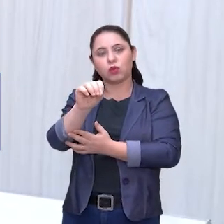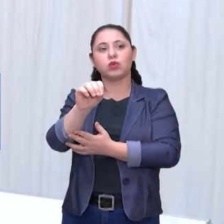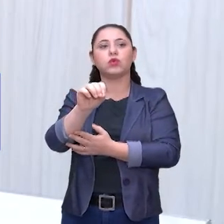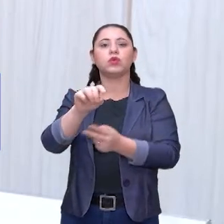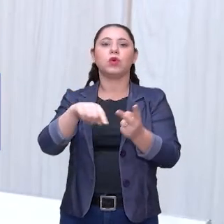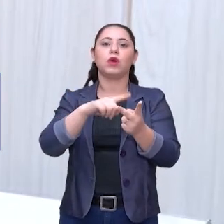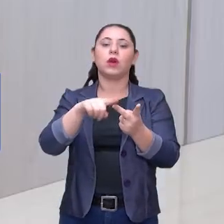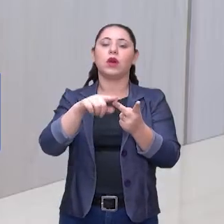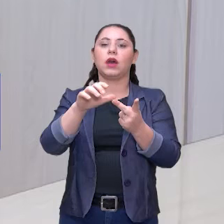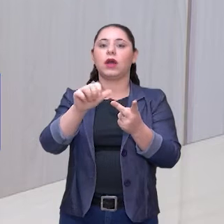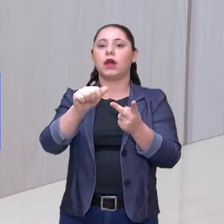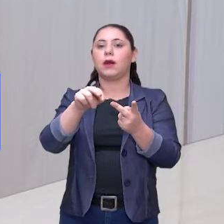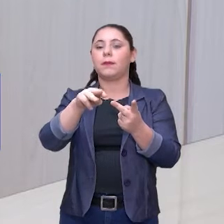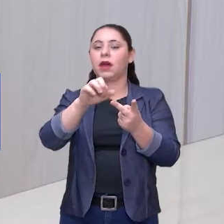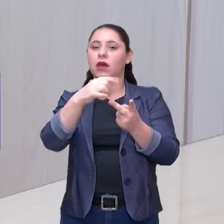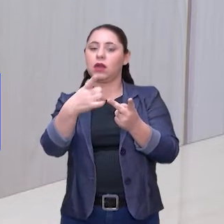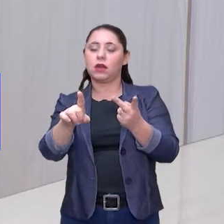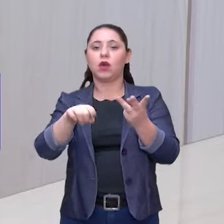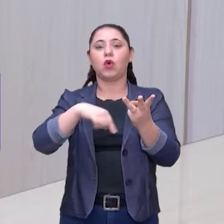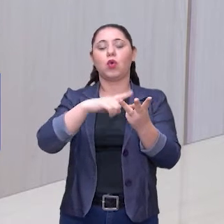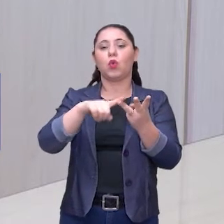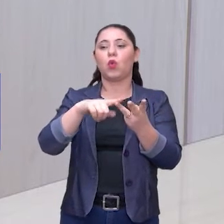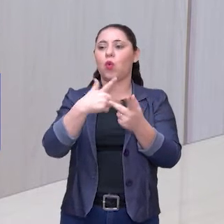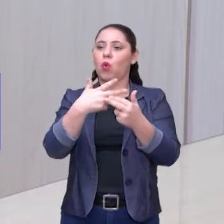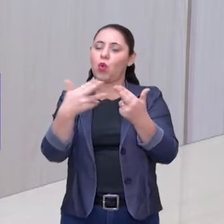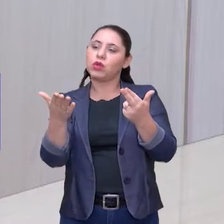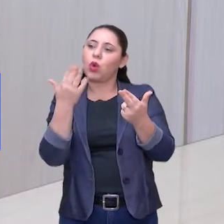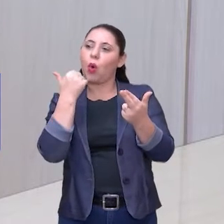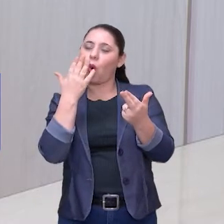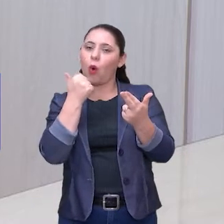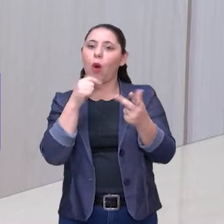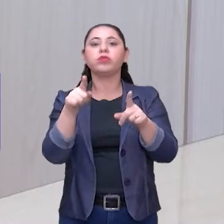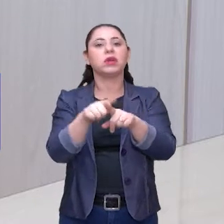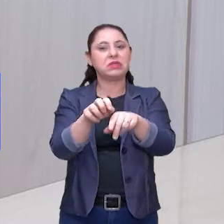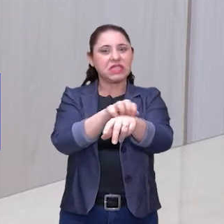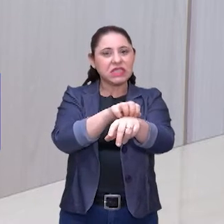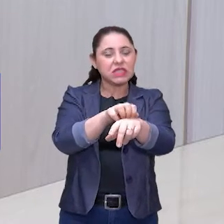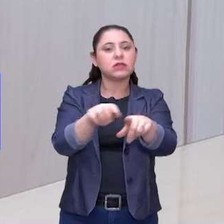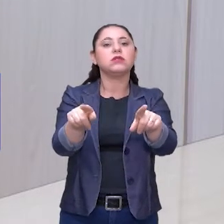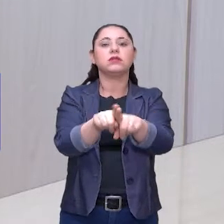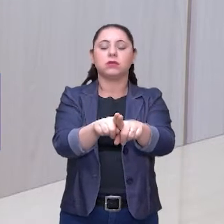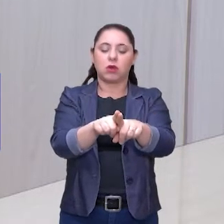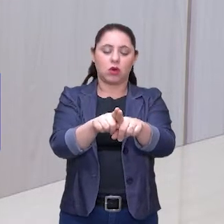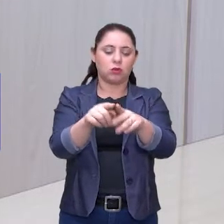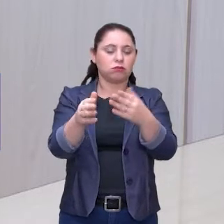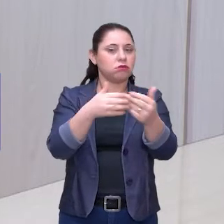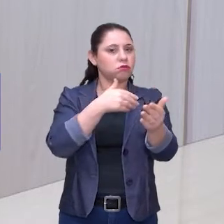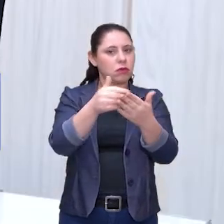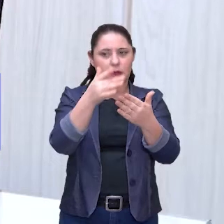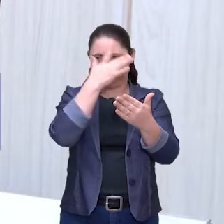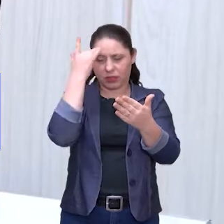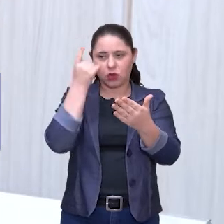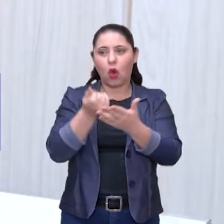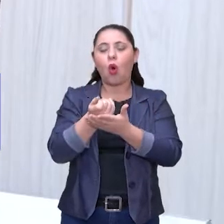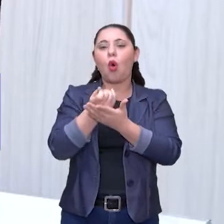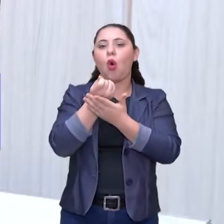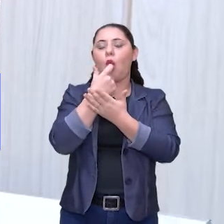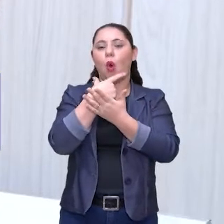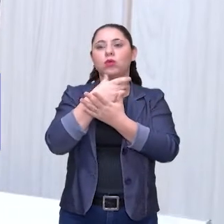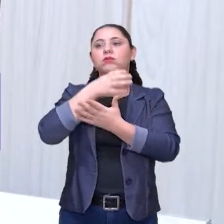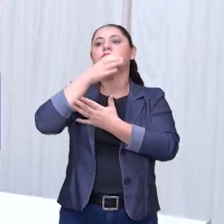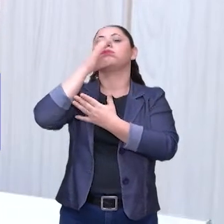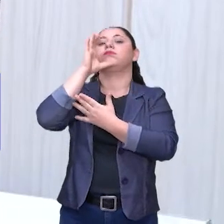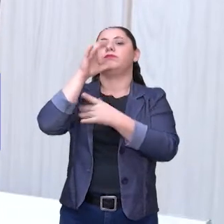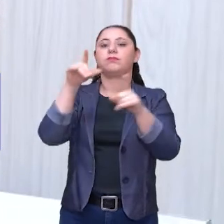ser iodo, pode ser camarão, frutos do mar, tem gente que tem alergia, entendeu? Qualquer substância